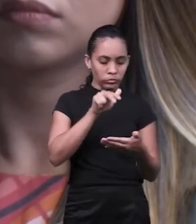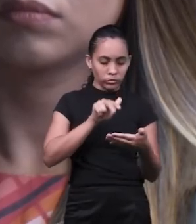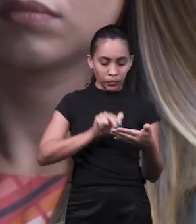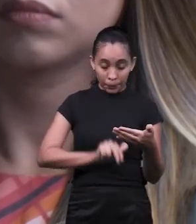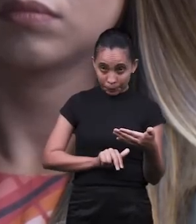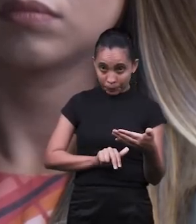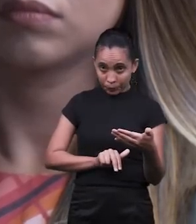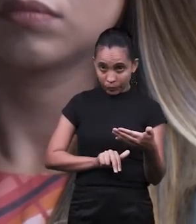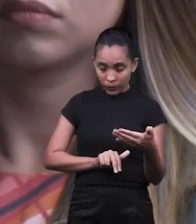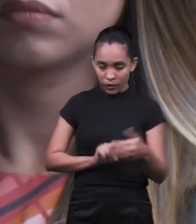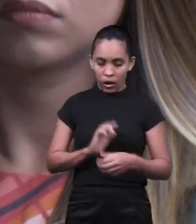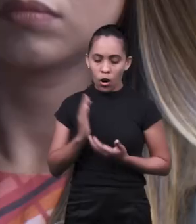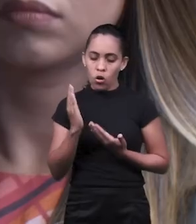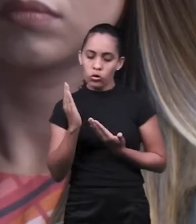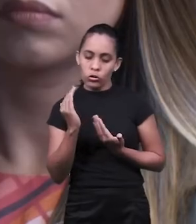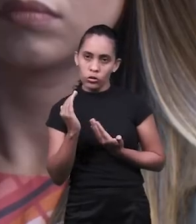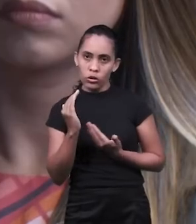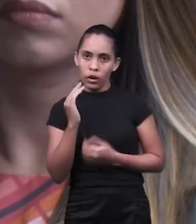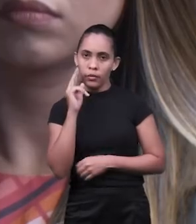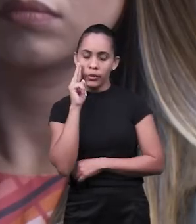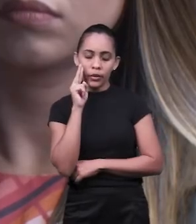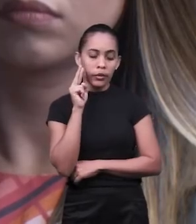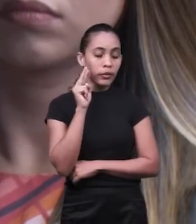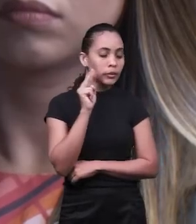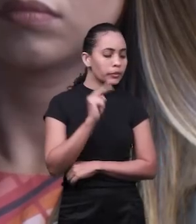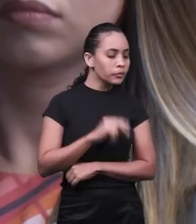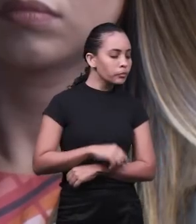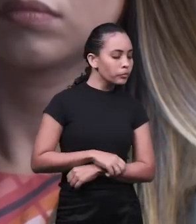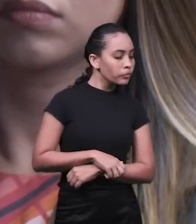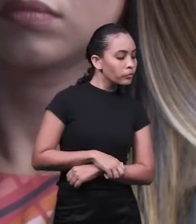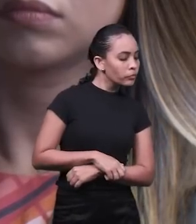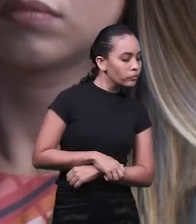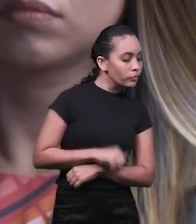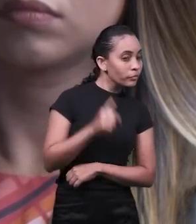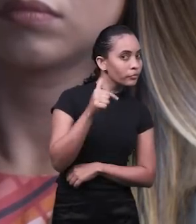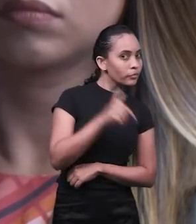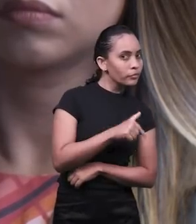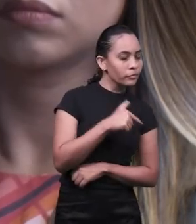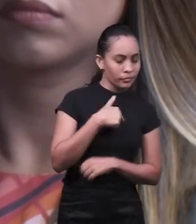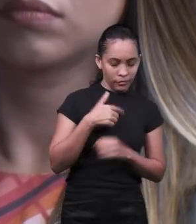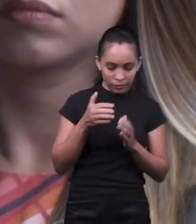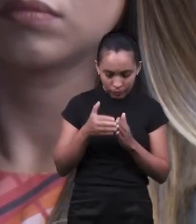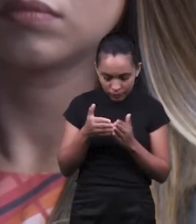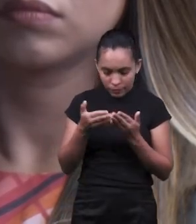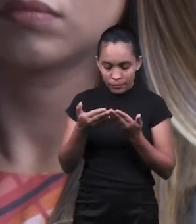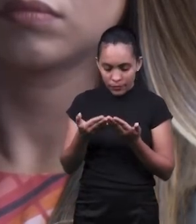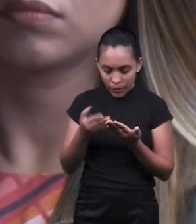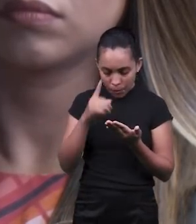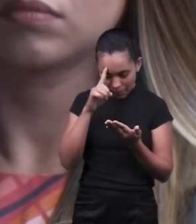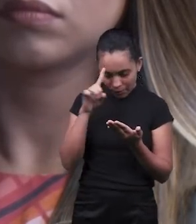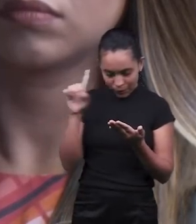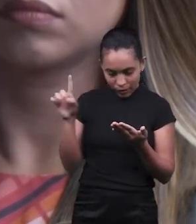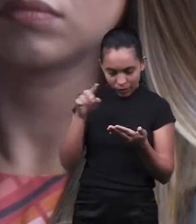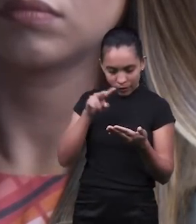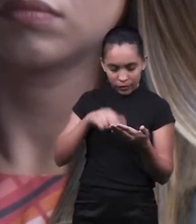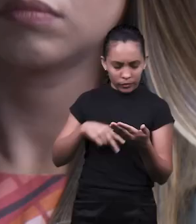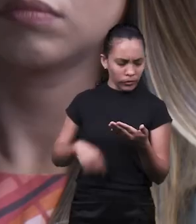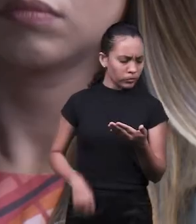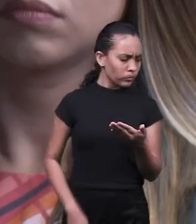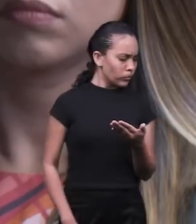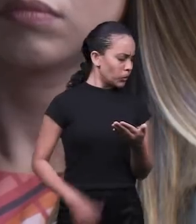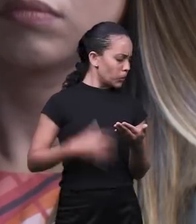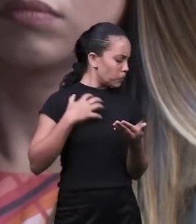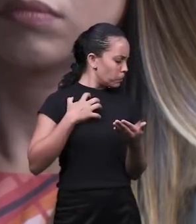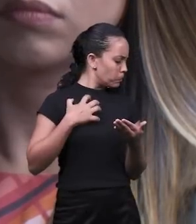Mas quando aquele jovem, aquele rapaz, ele viu que aquele senhor estava lendo a Bíblia, ele ficou até um